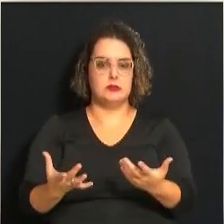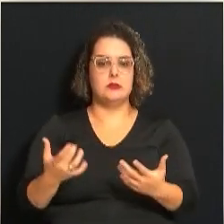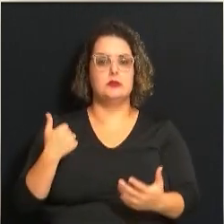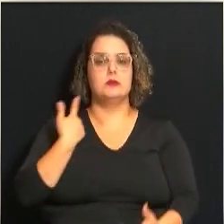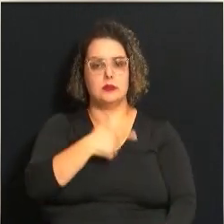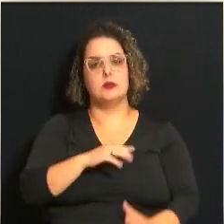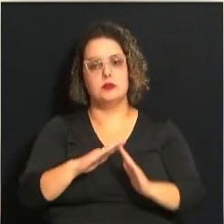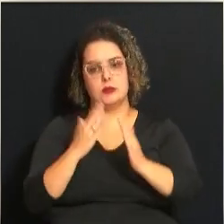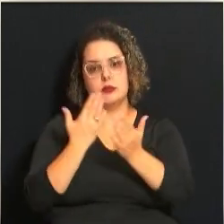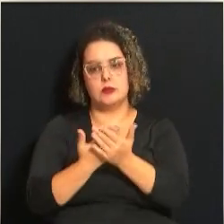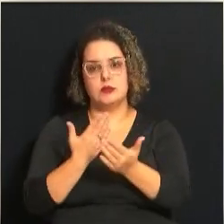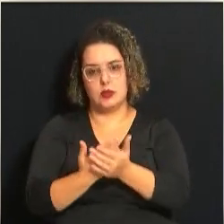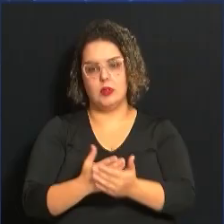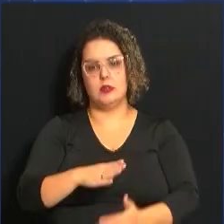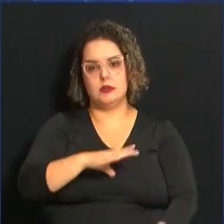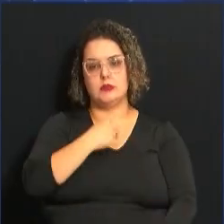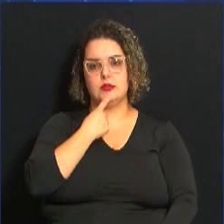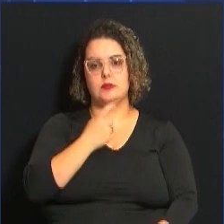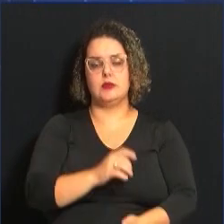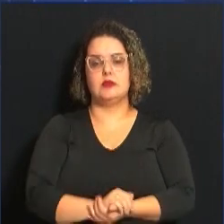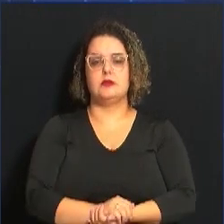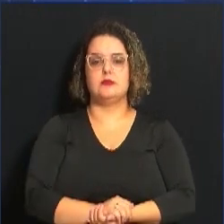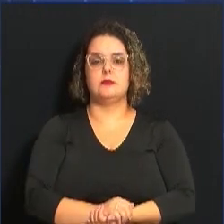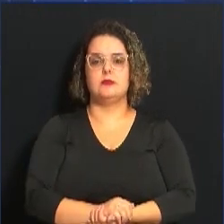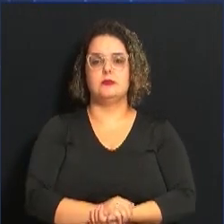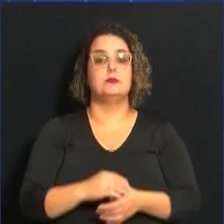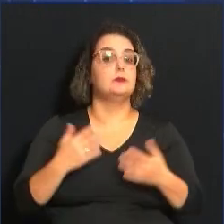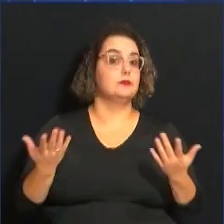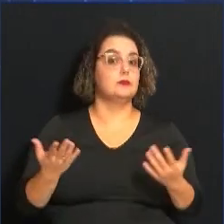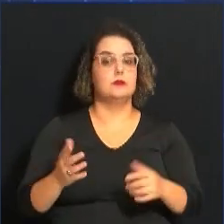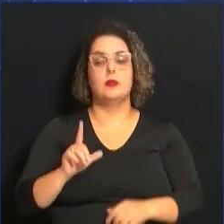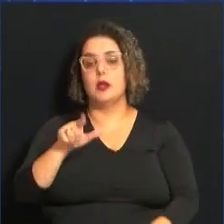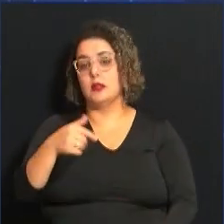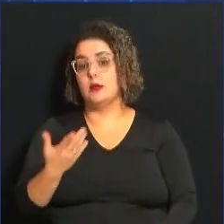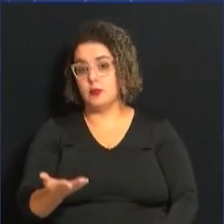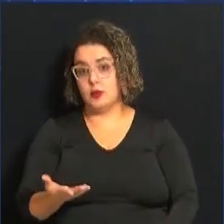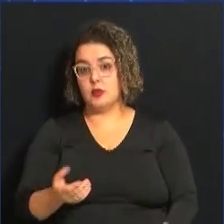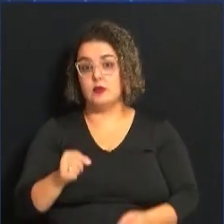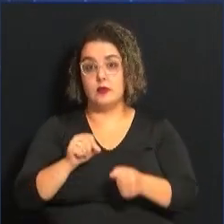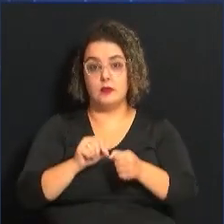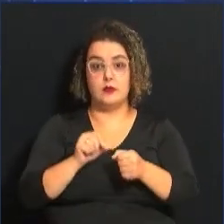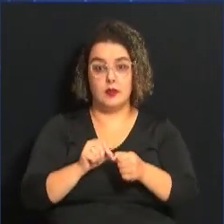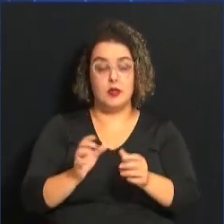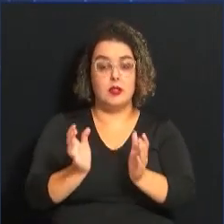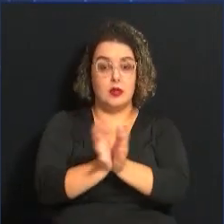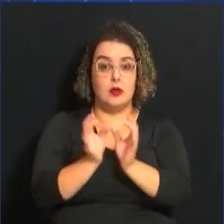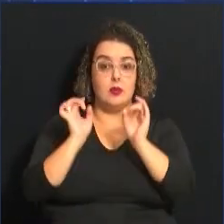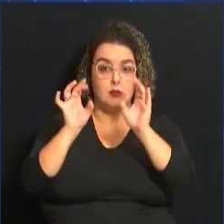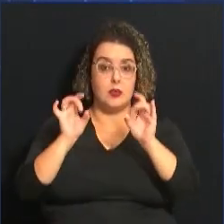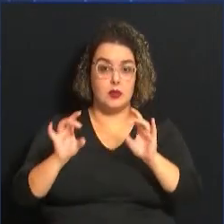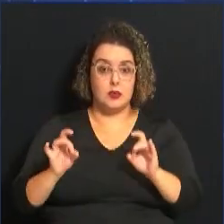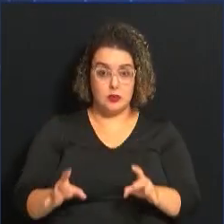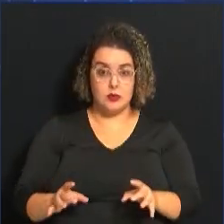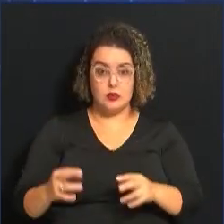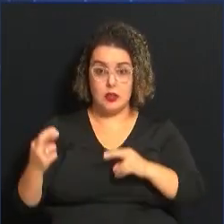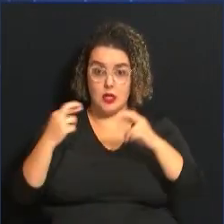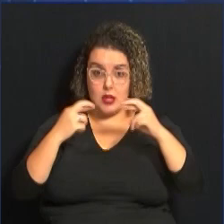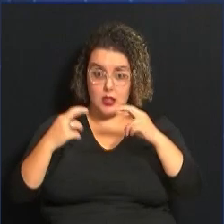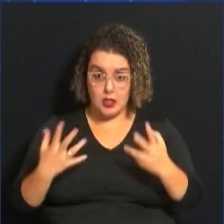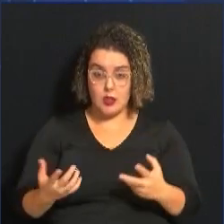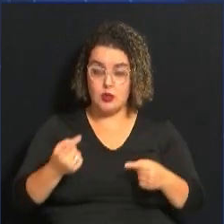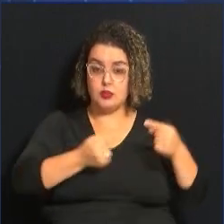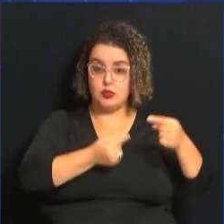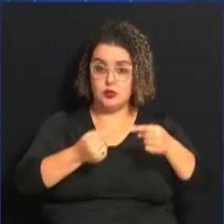escolas em Campinas. Um pouco mais tarde, foi a vez da Comissão Especial de Estudos, que analisa e